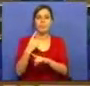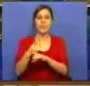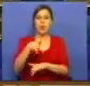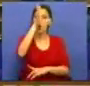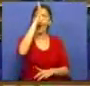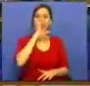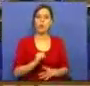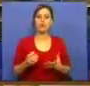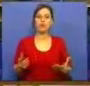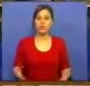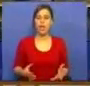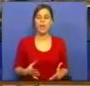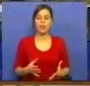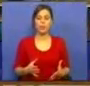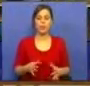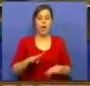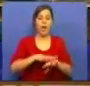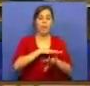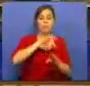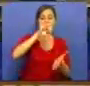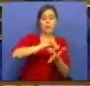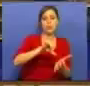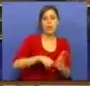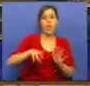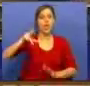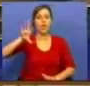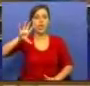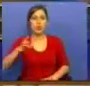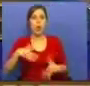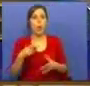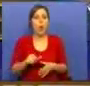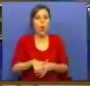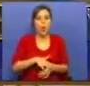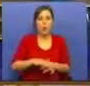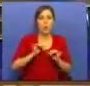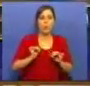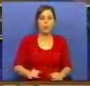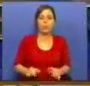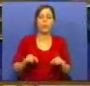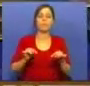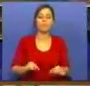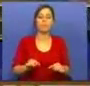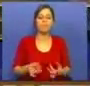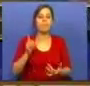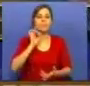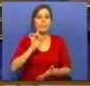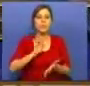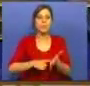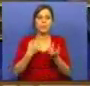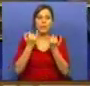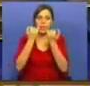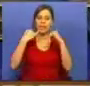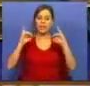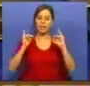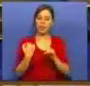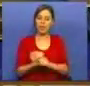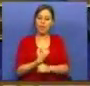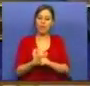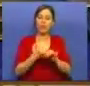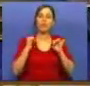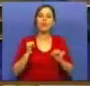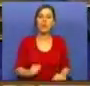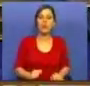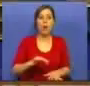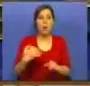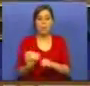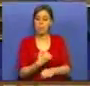ao Estado, seja na administração central, regional ou local. Há aqui um imperativo de independência da função,